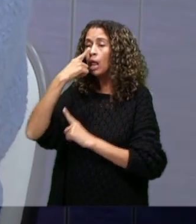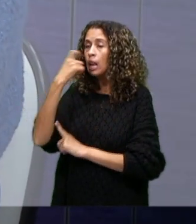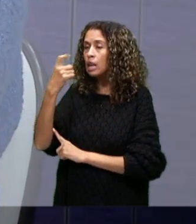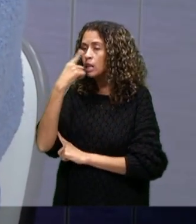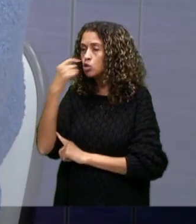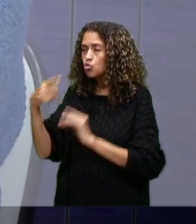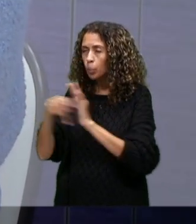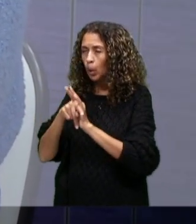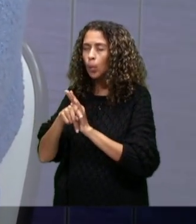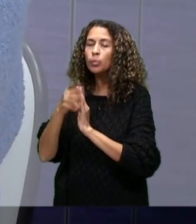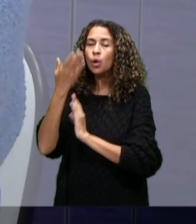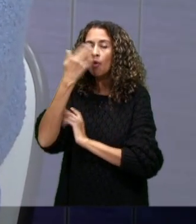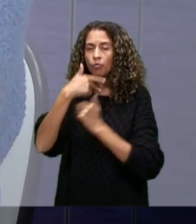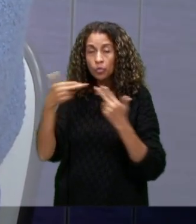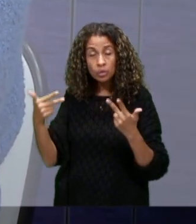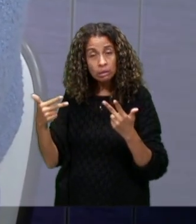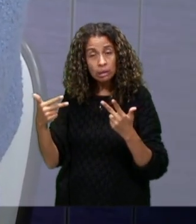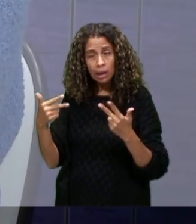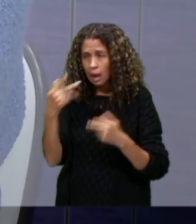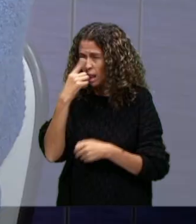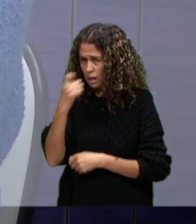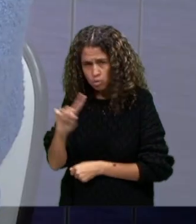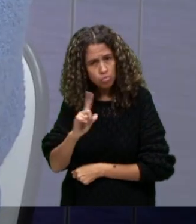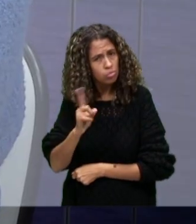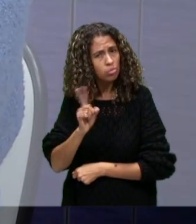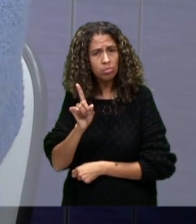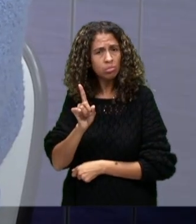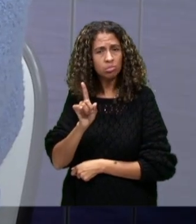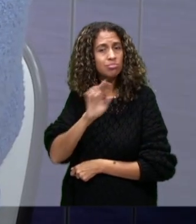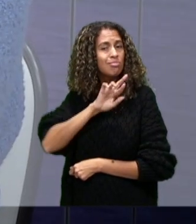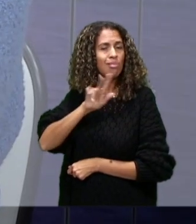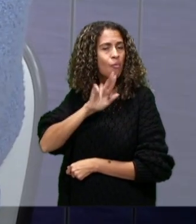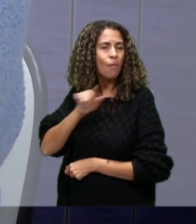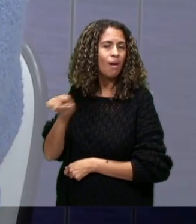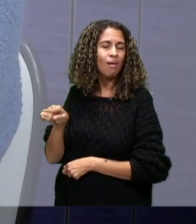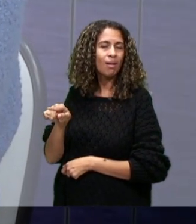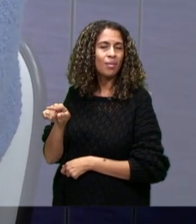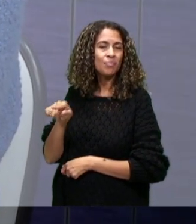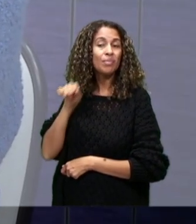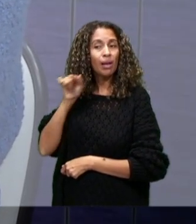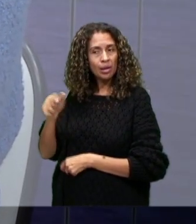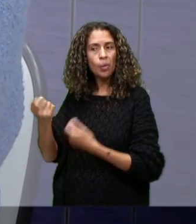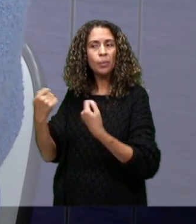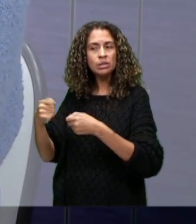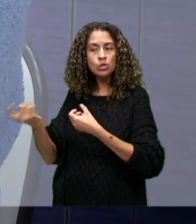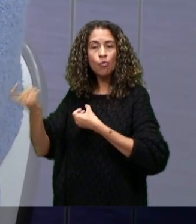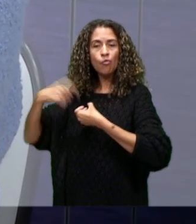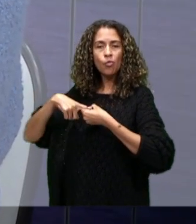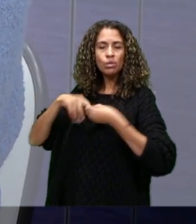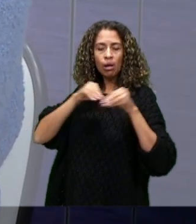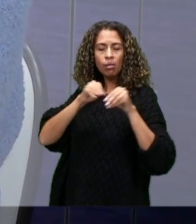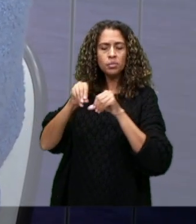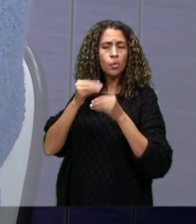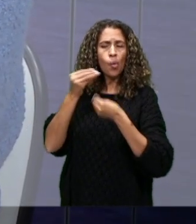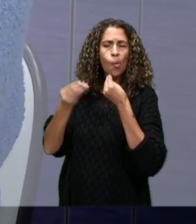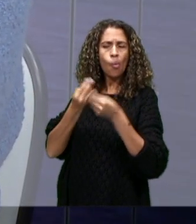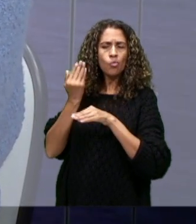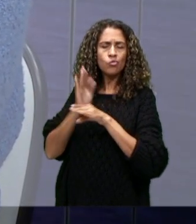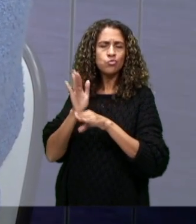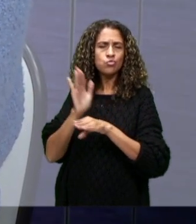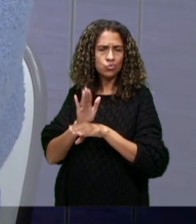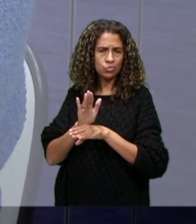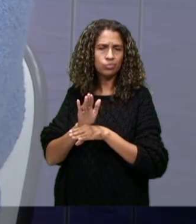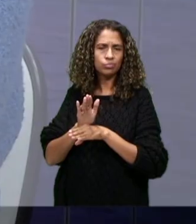lixo, né? Aquilo não é lixo, né? Aquilo é uma coisa que tem que voltar para a terra. Como é que ele vai voltar para a terra? O